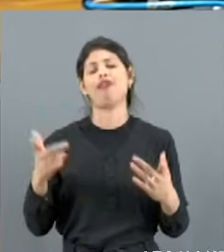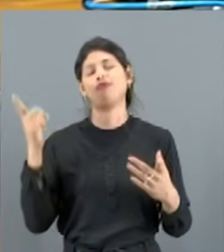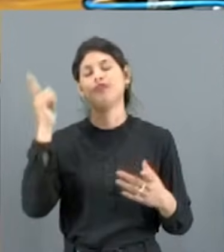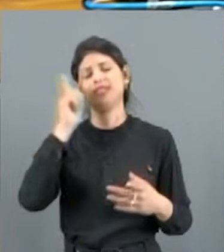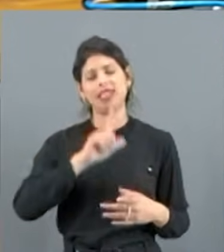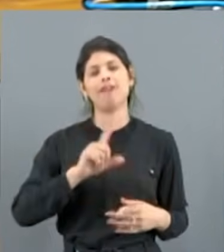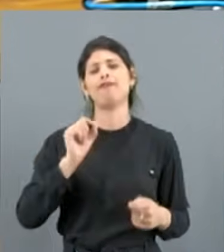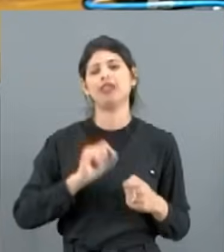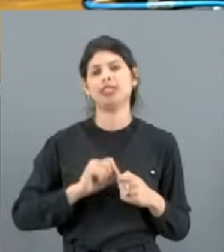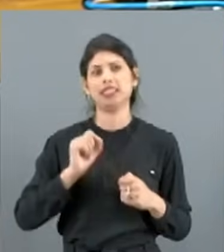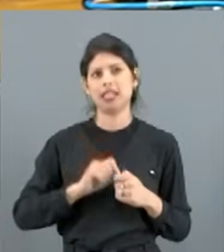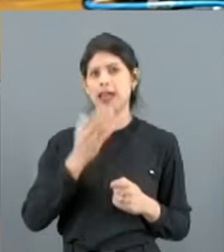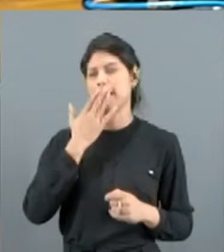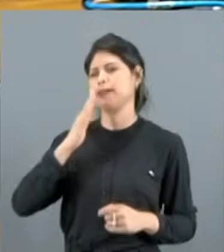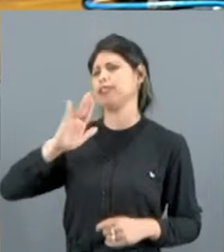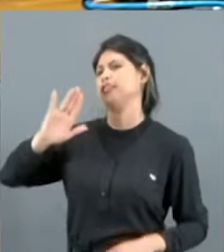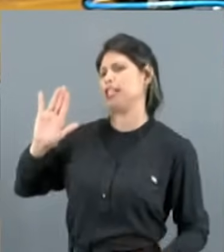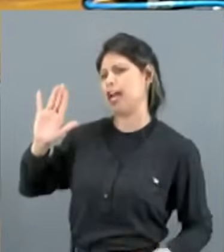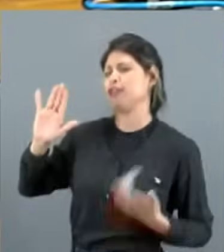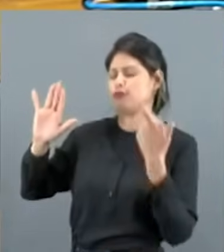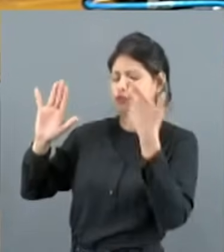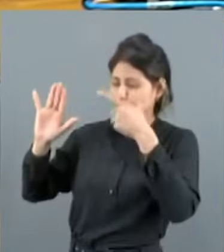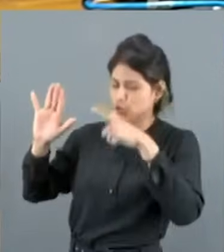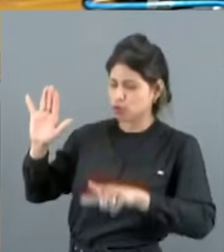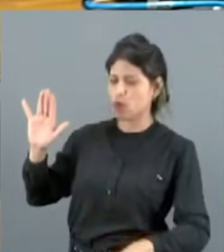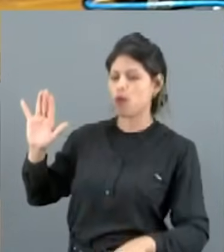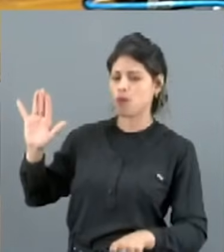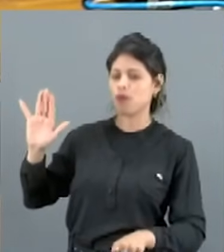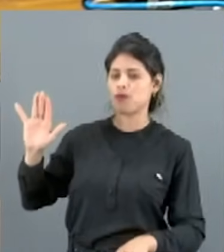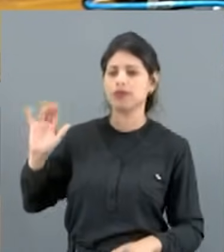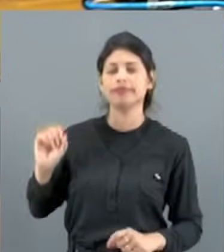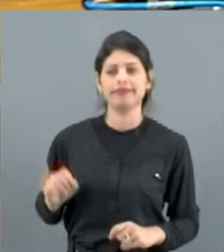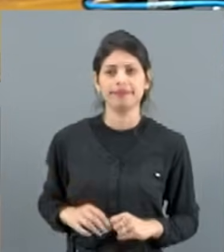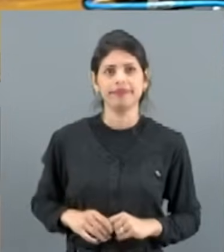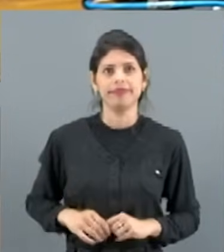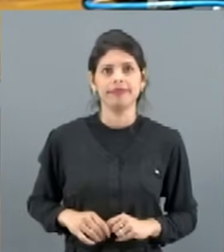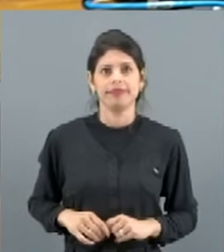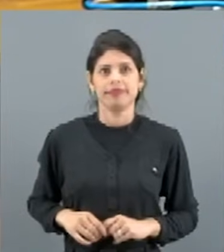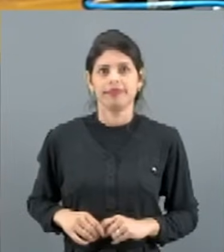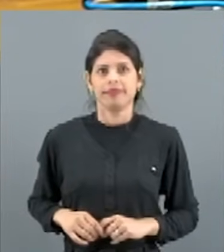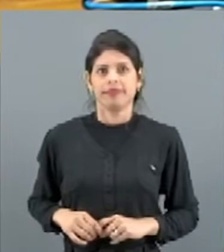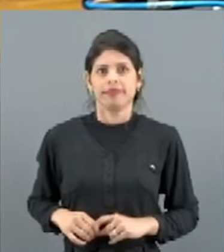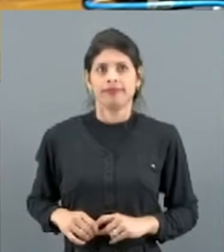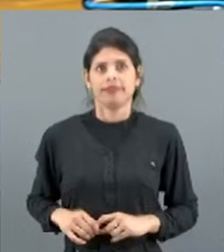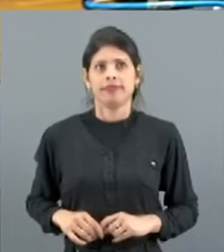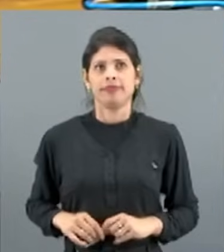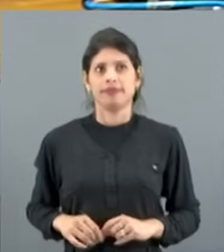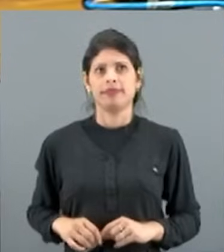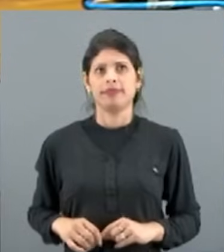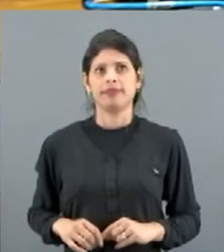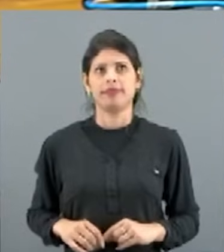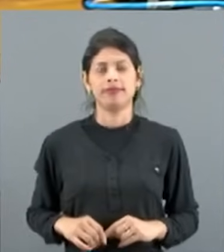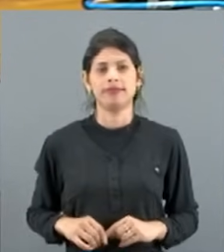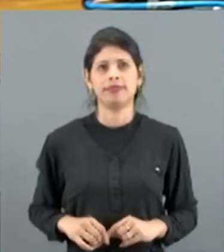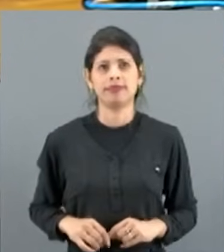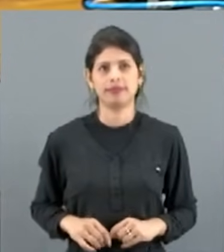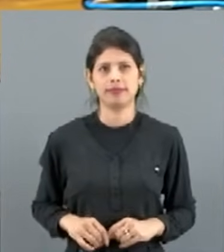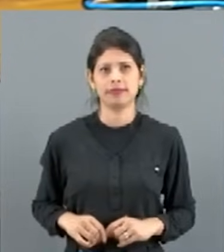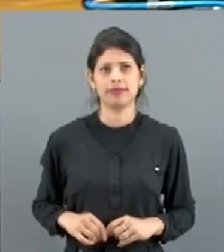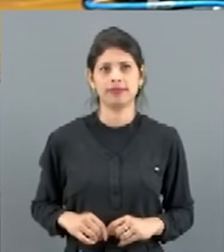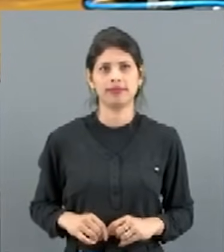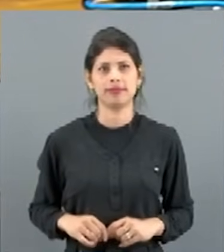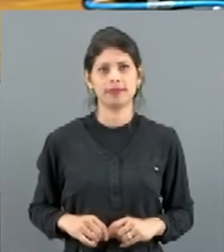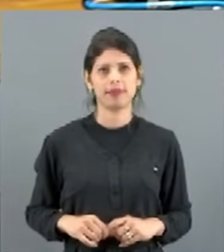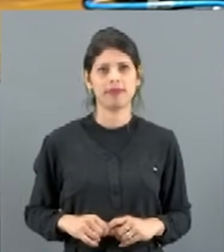pode ser eleito novamente poder ser presidente da república então que o Aécio ou outros que fizeram uma